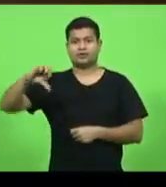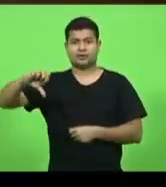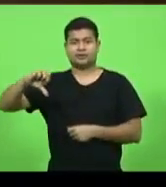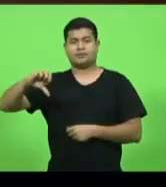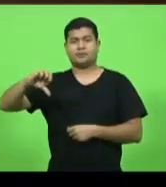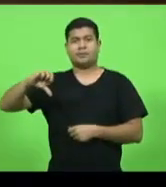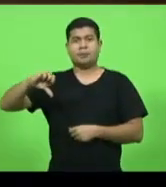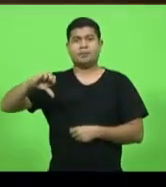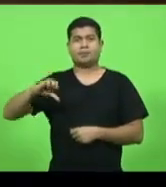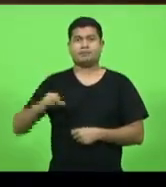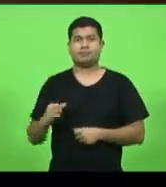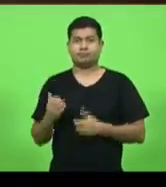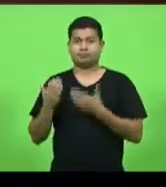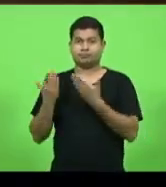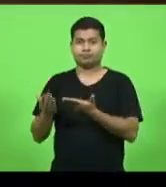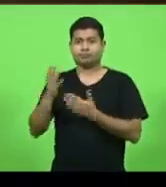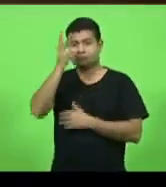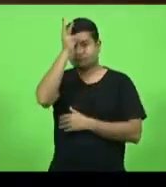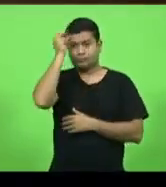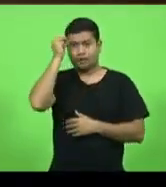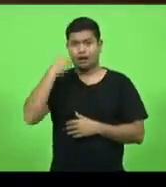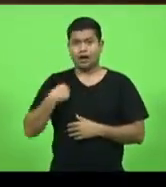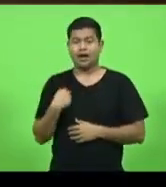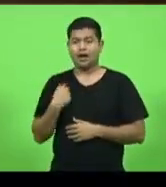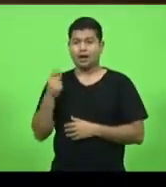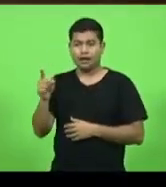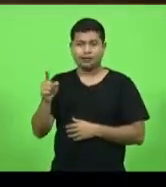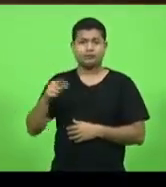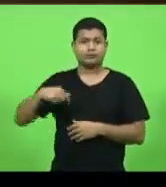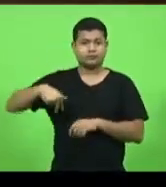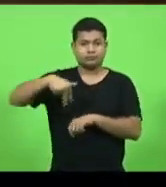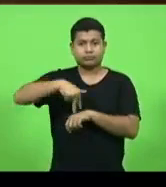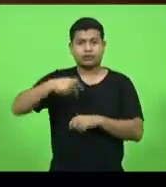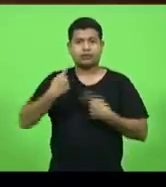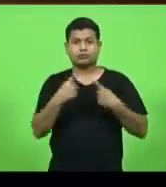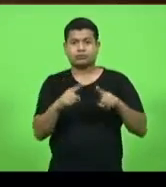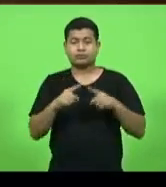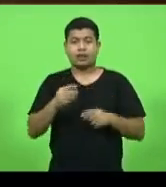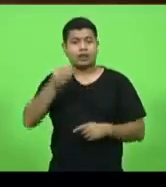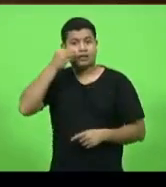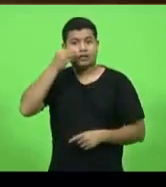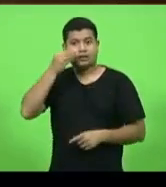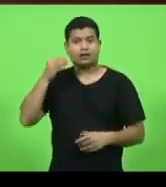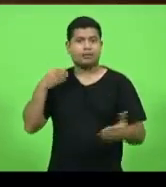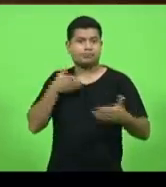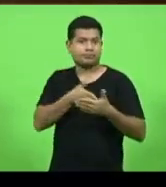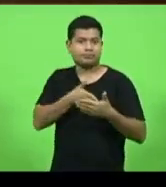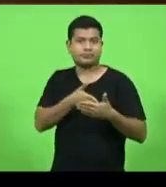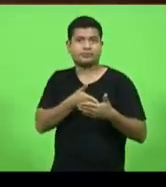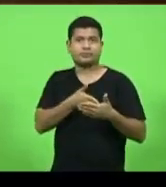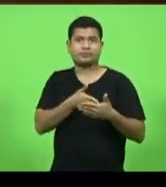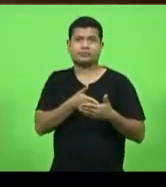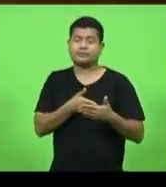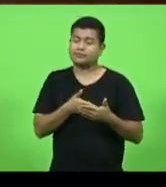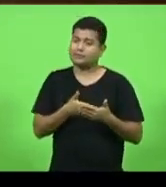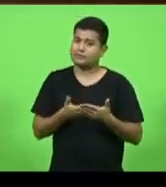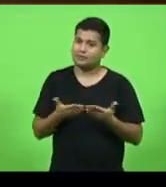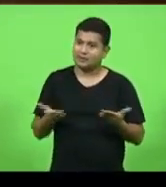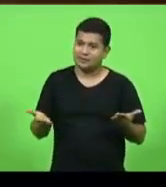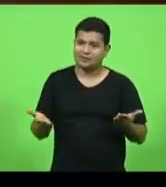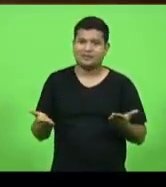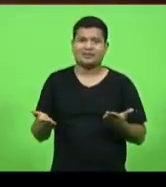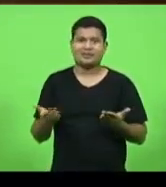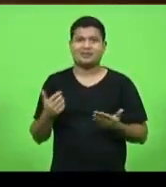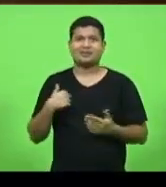A deputada Carminati irá se posicionar contrária e tentará impedir. Olha, deputados, eu gostaria que as